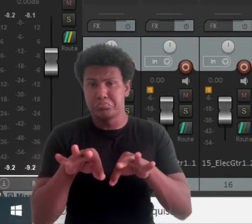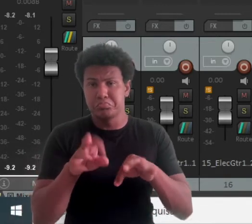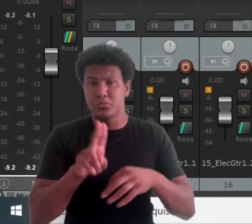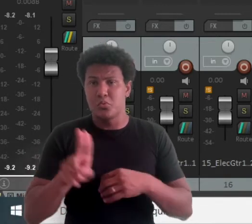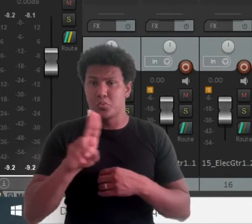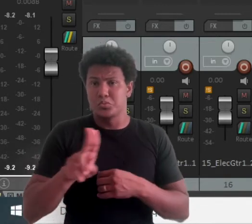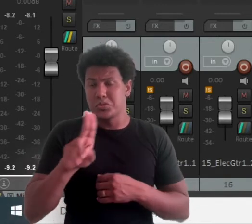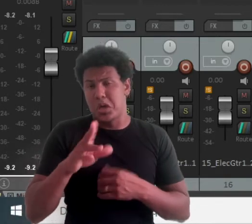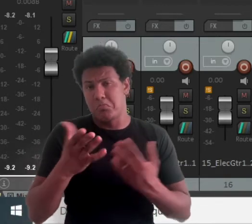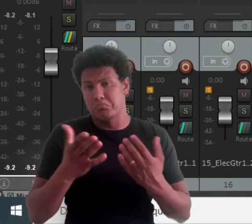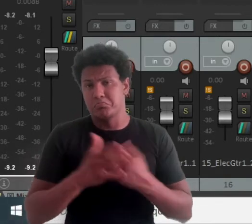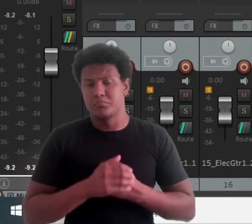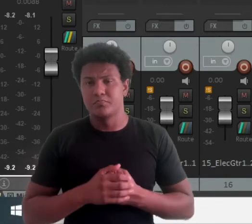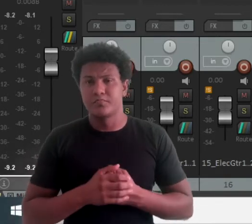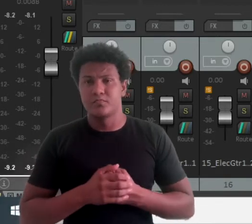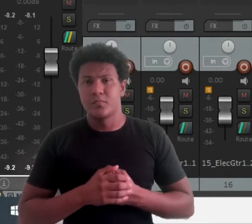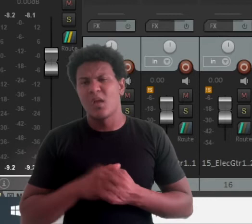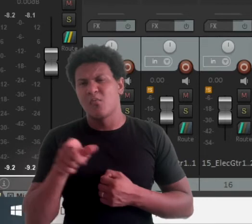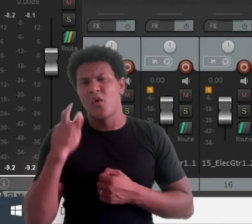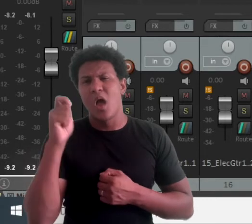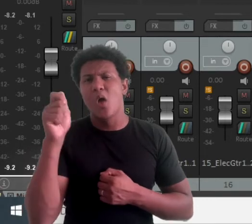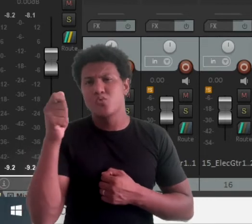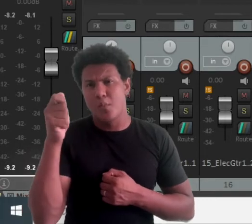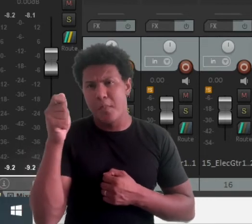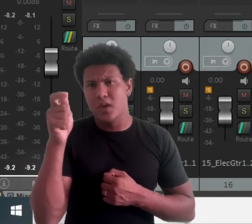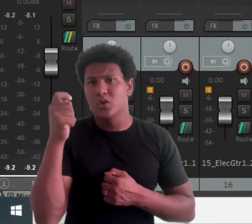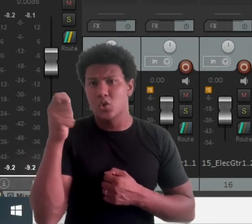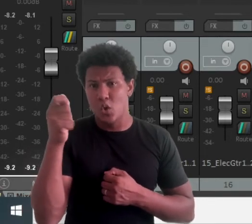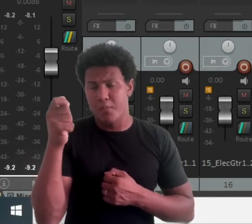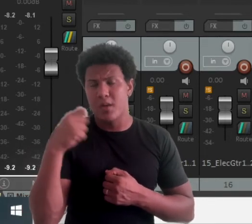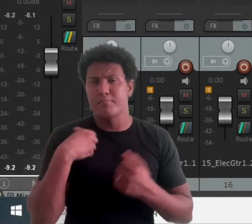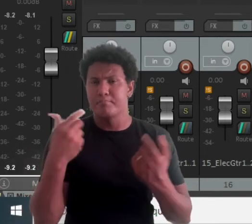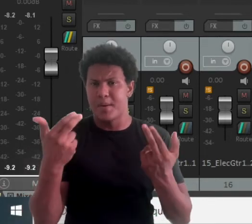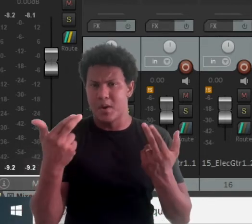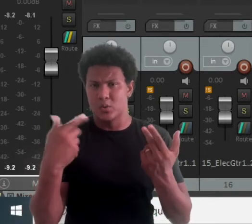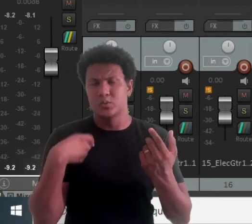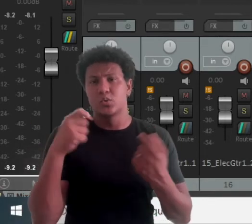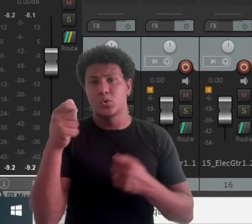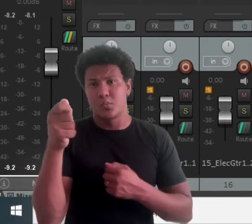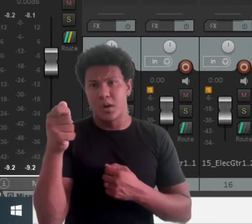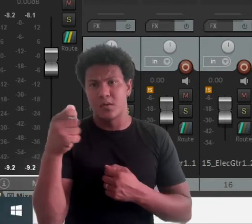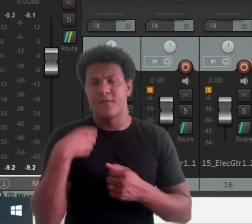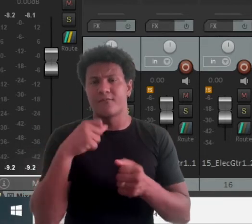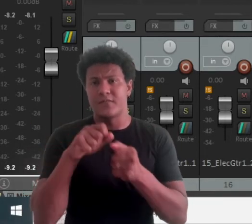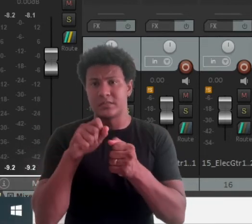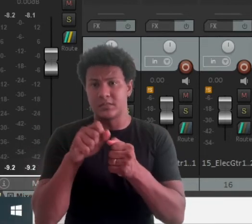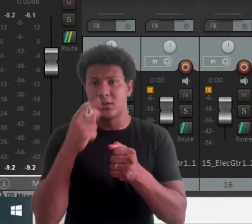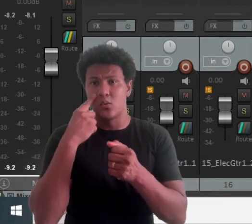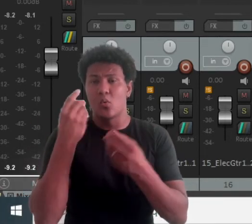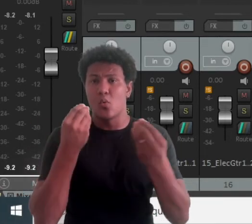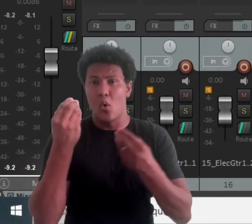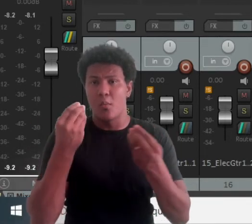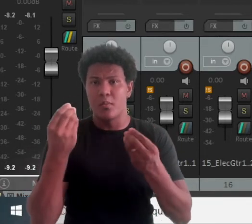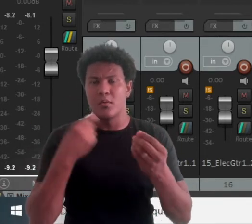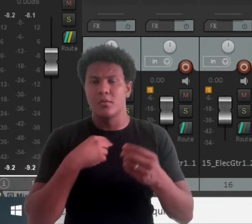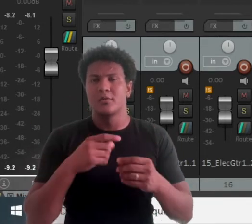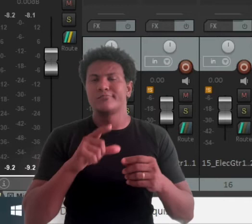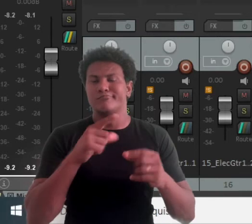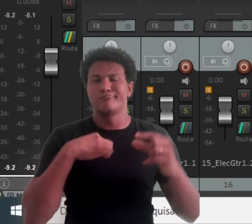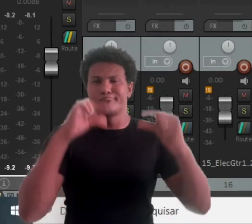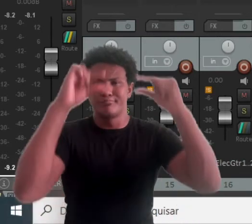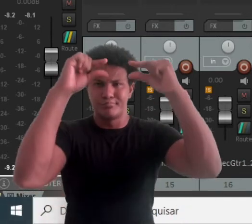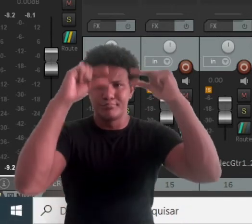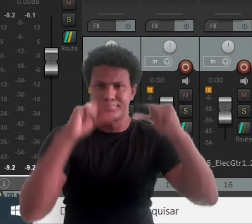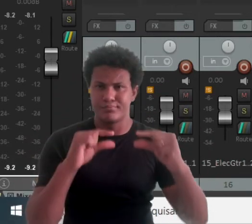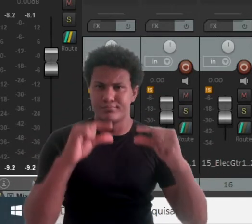estava. Vou deixar no automático. Vou fazer a mesma coisa. Vou procurar o ponto do threshold